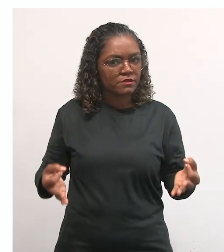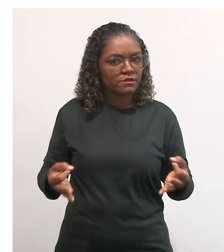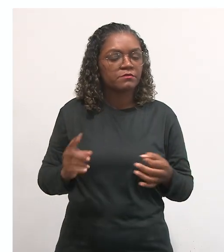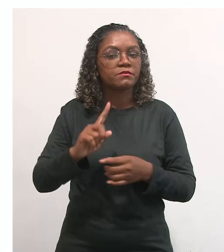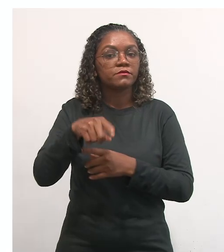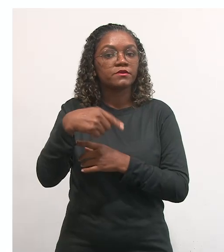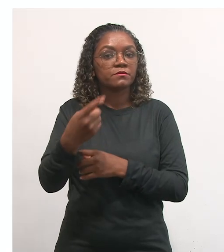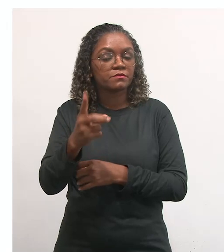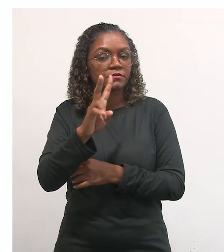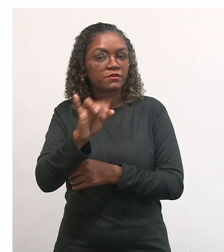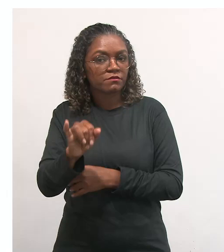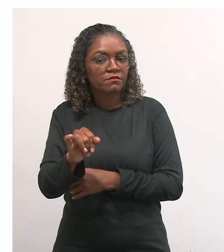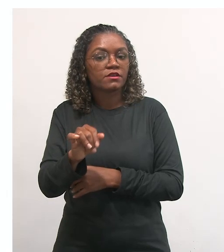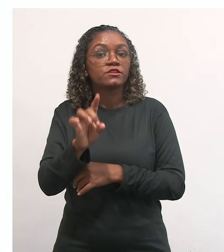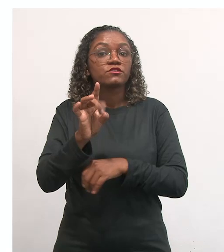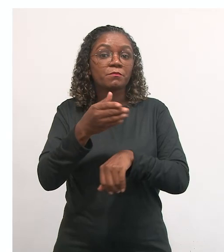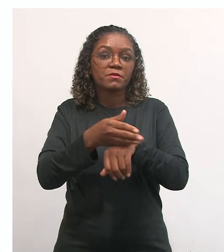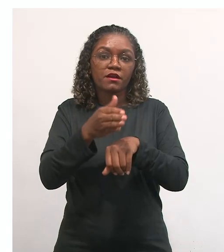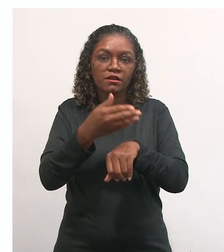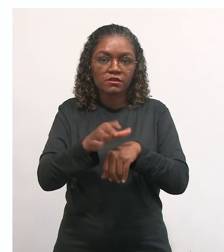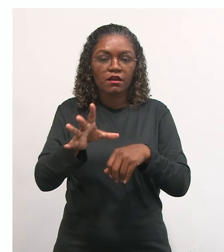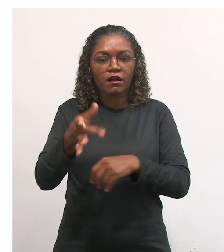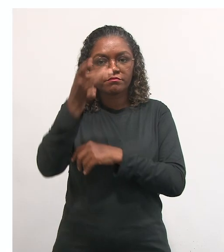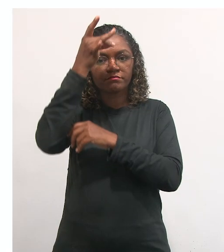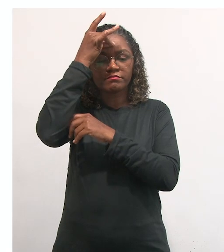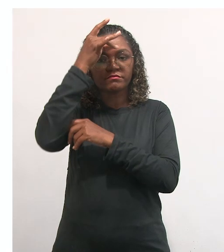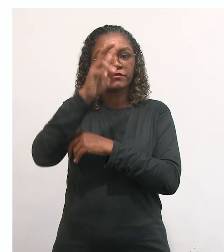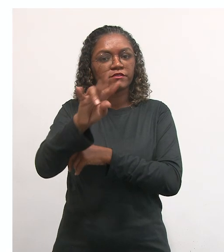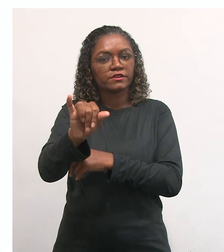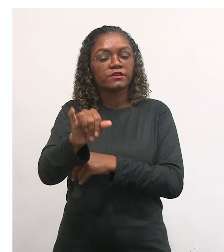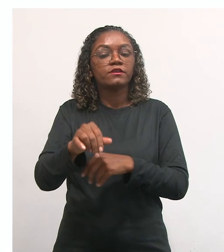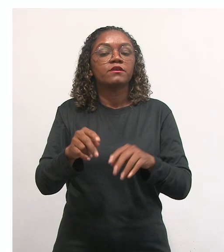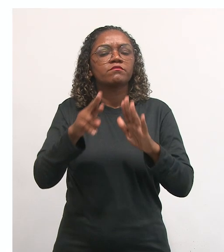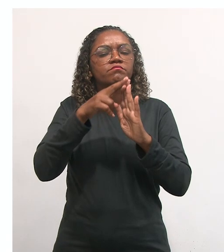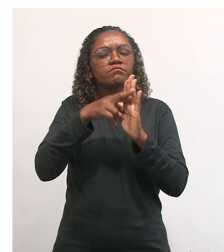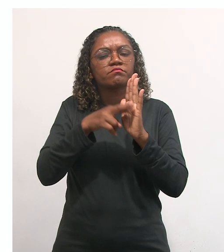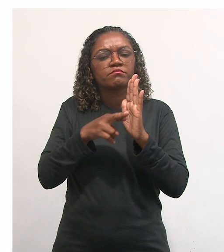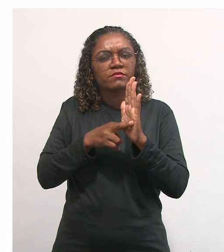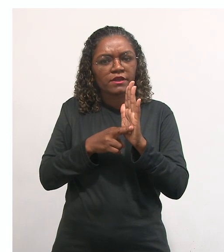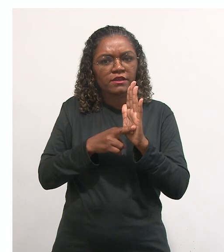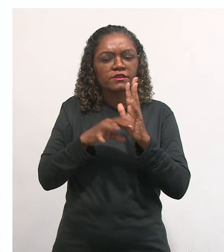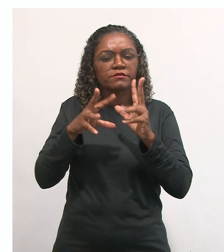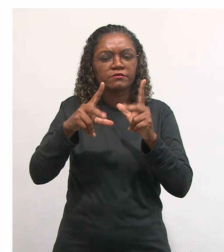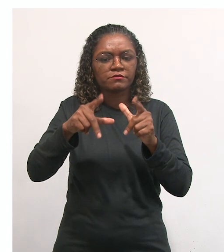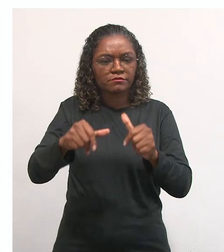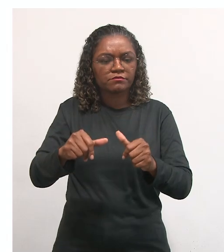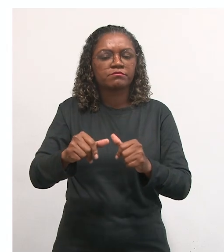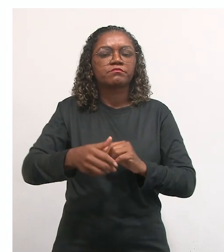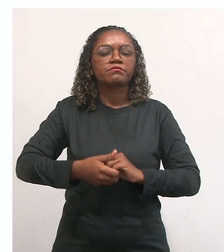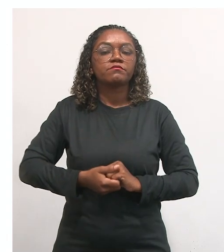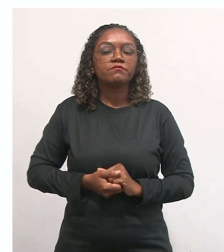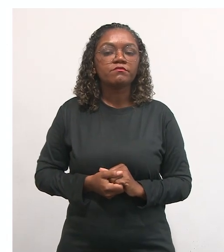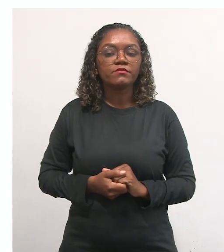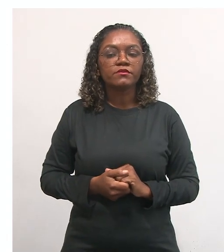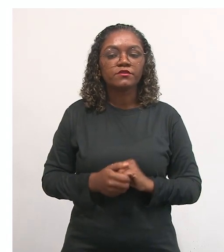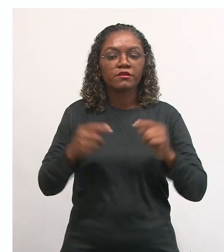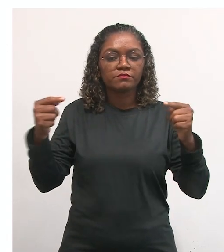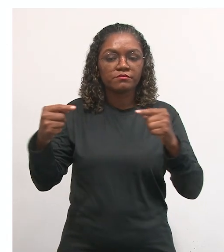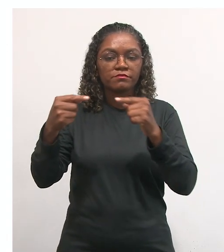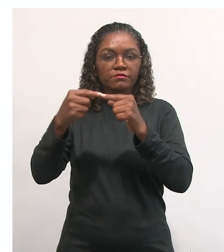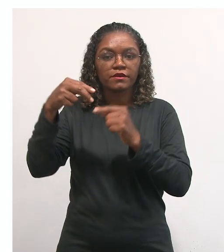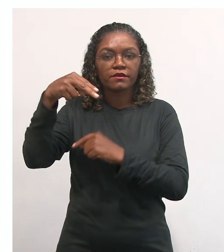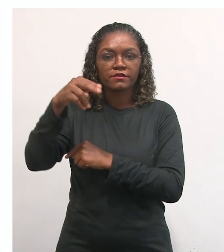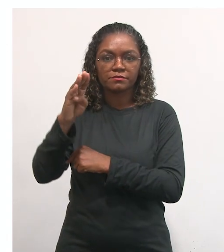isso daí você vai pegar muito bem na prática tá então Regra geral de formatação e citações conforme a